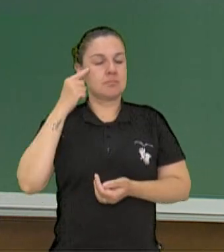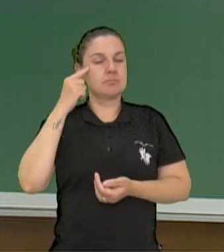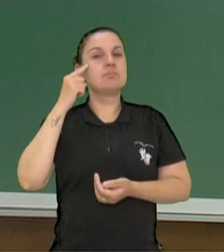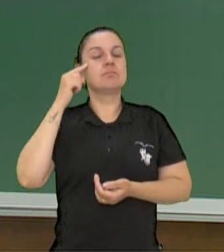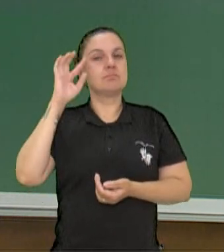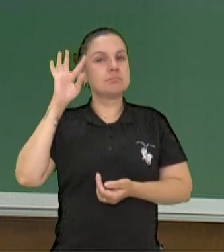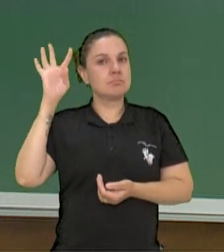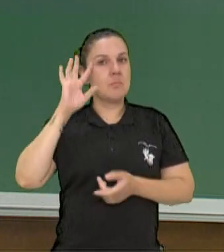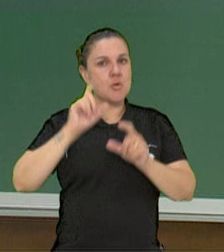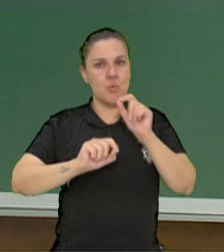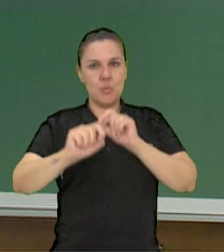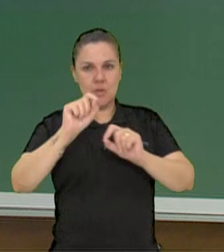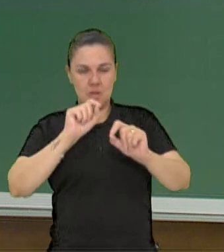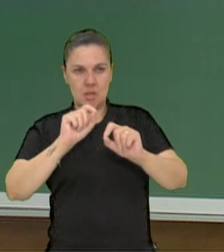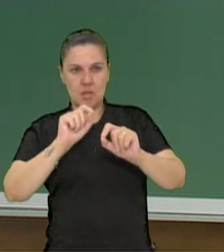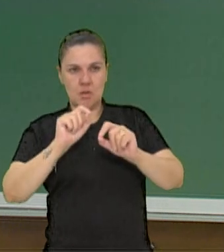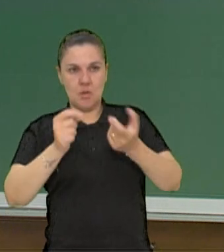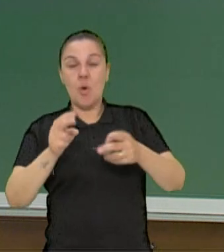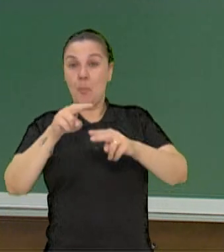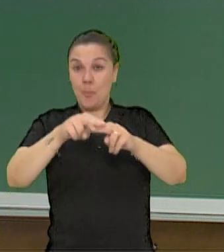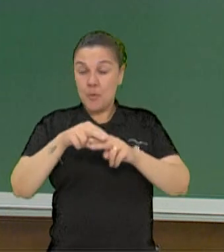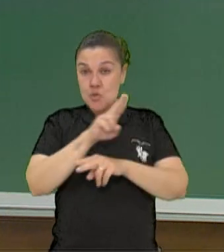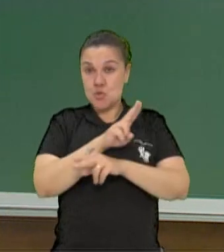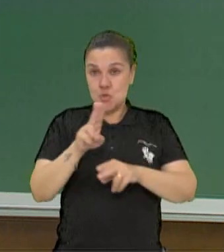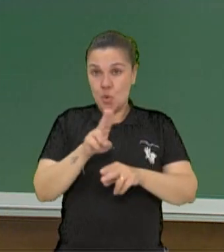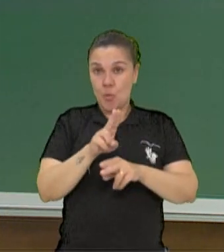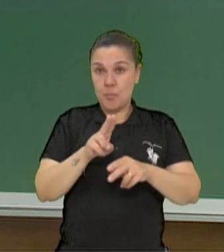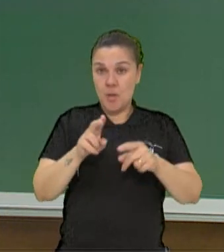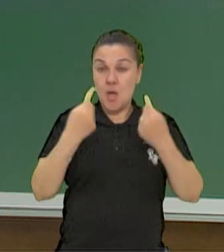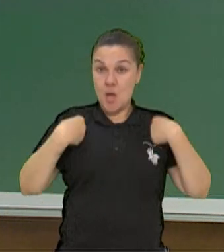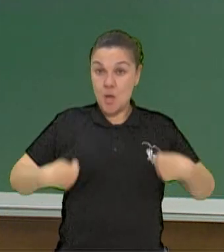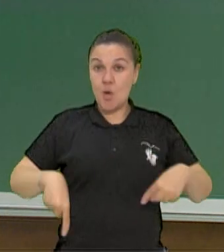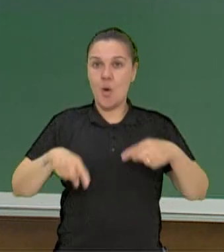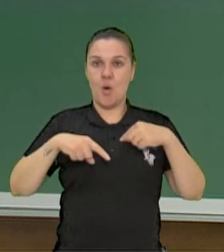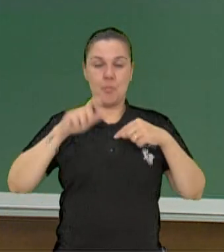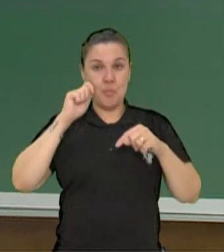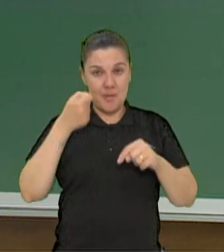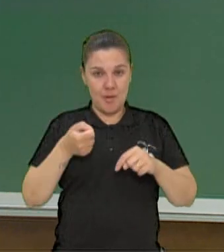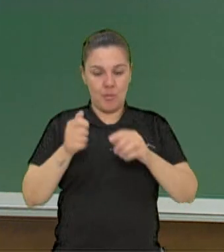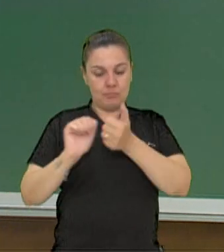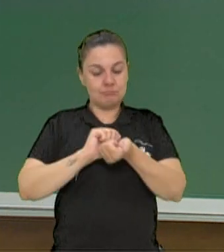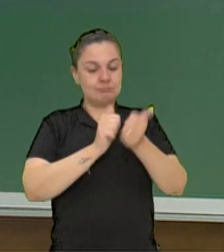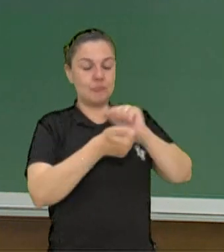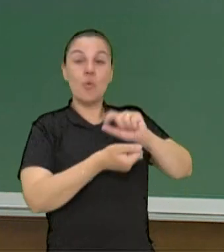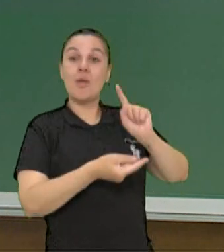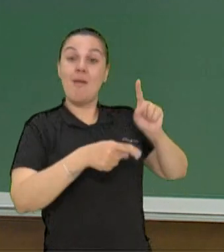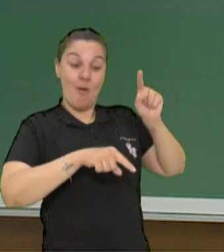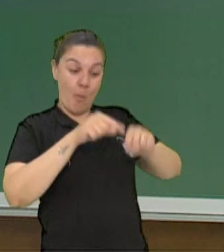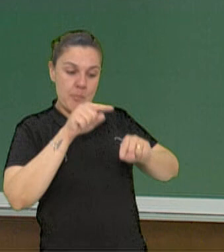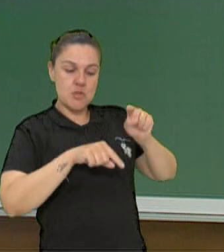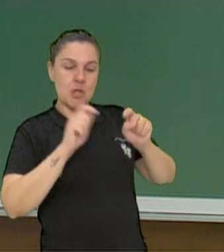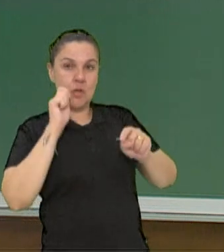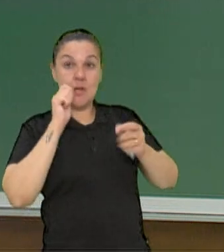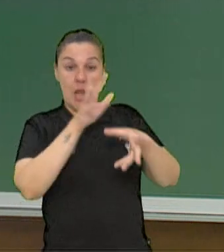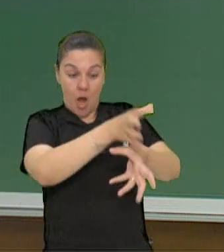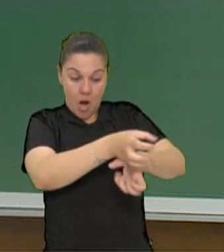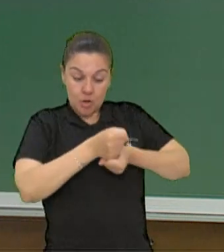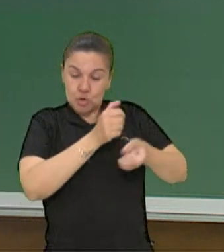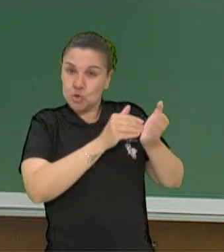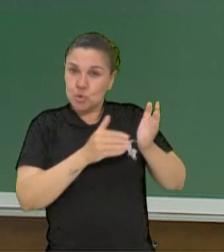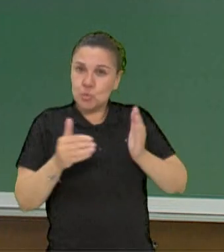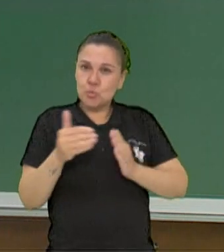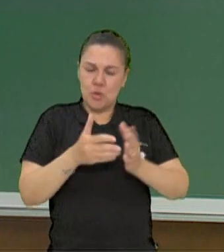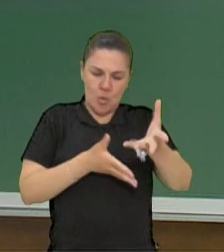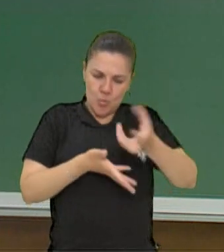eles idealizaram um corpo, por isso o nome corpo negro, é um corpo que absorve toda a radiação que nele chega, tá? Então, assim,